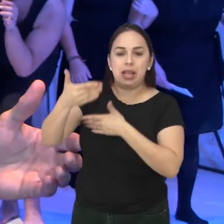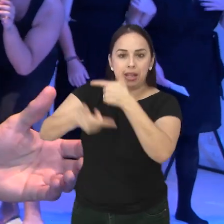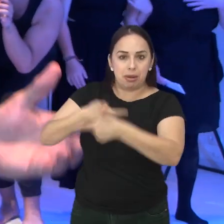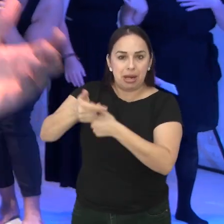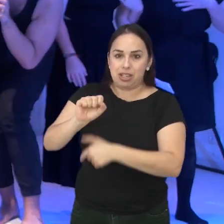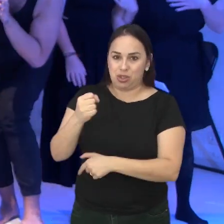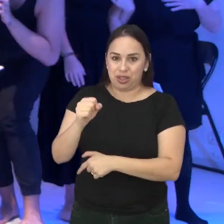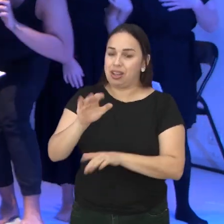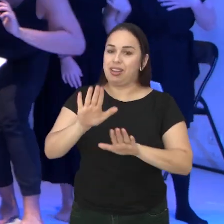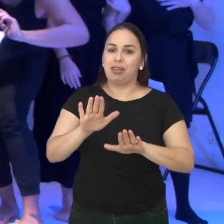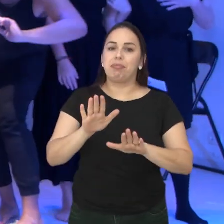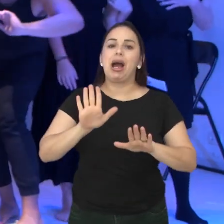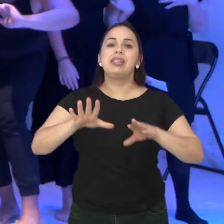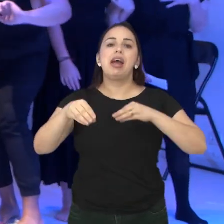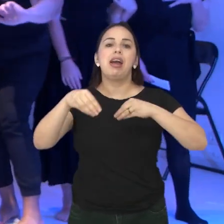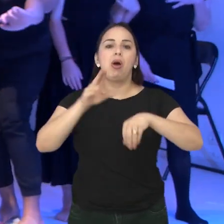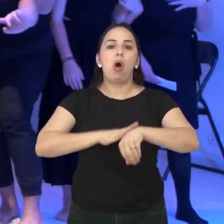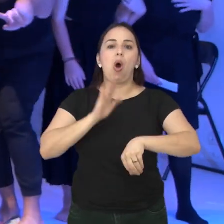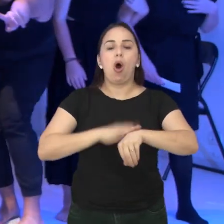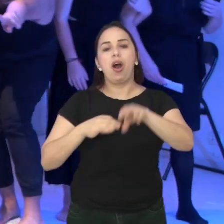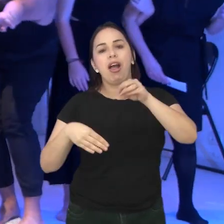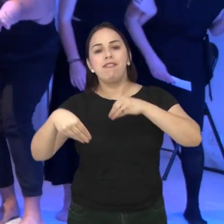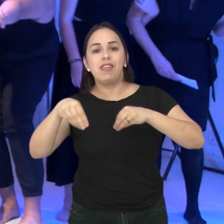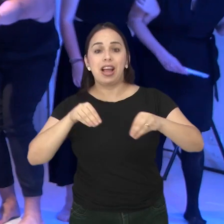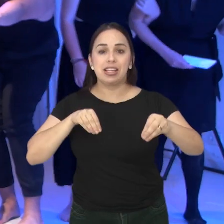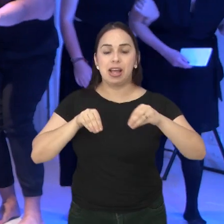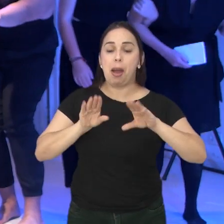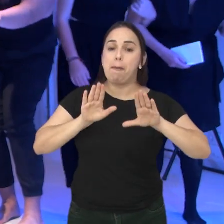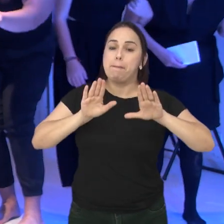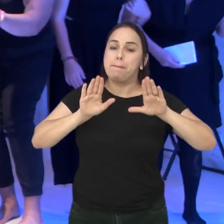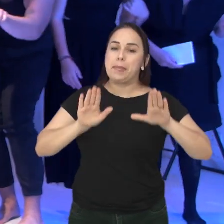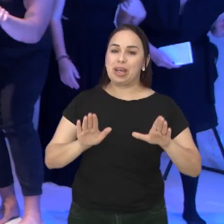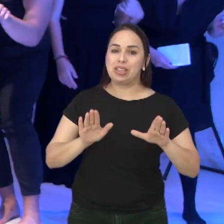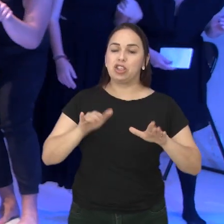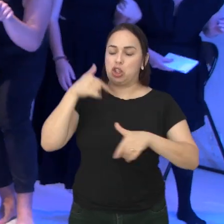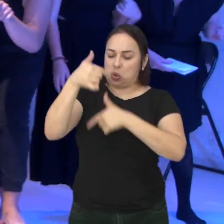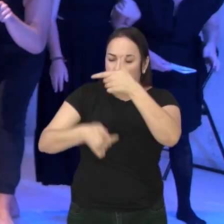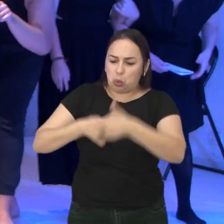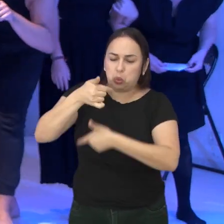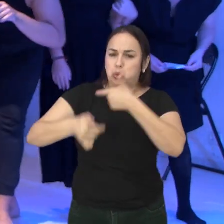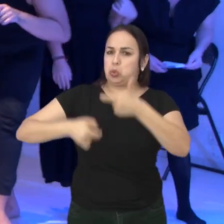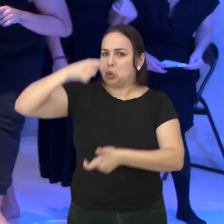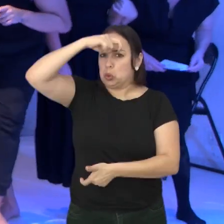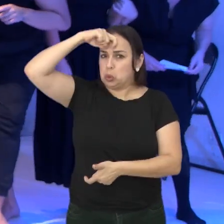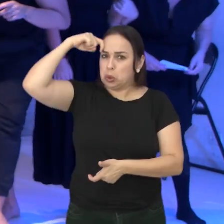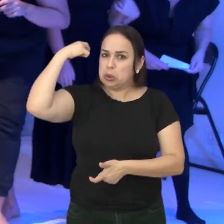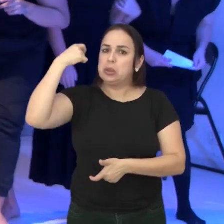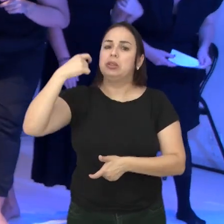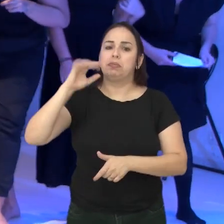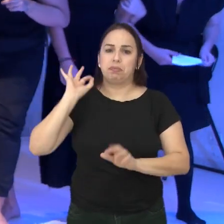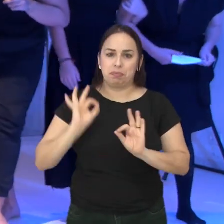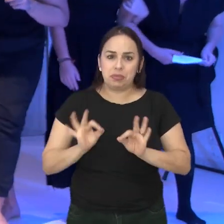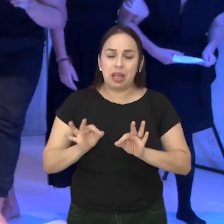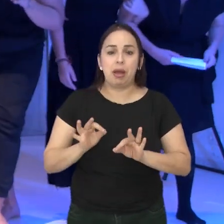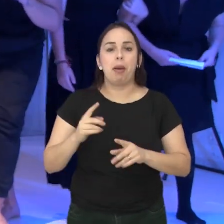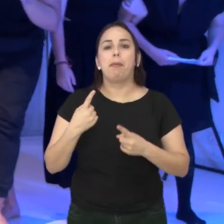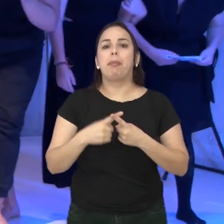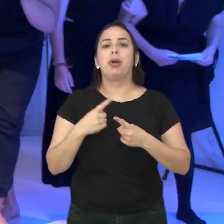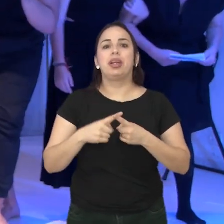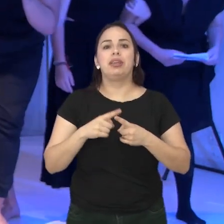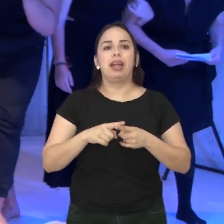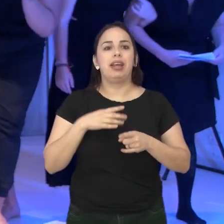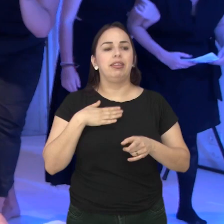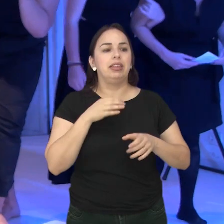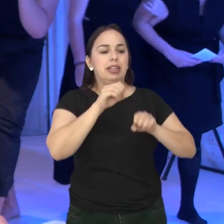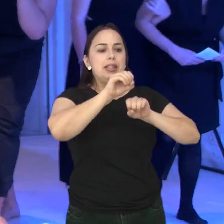estar no trabalho e tudo mais. Nós temos uma flexibilidade maior, mas em compensação nós trabalhamos muito, né? Porque geralmente você